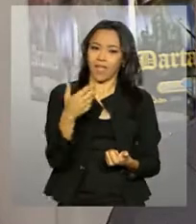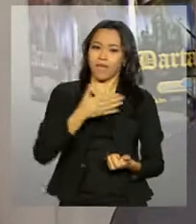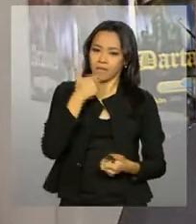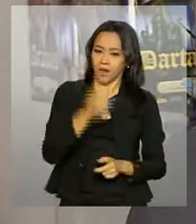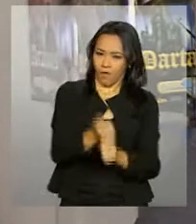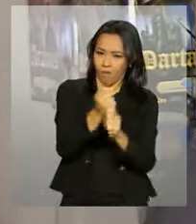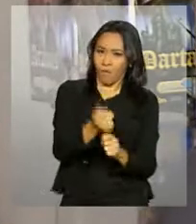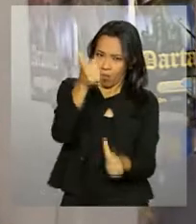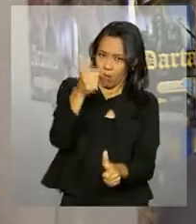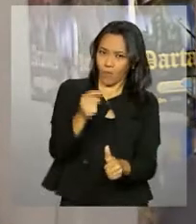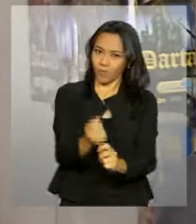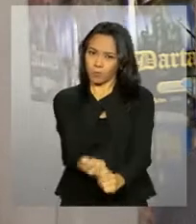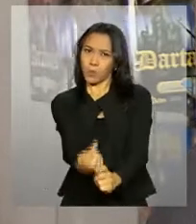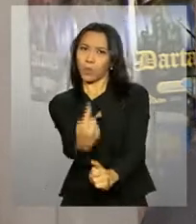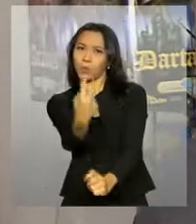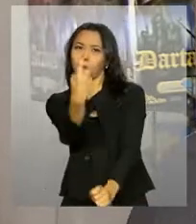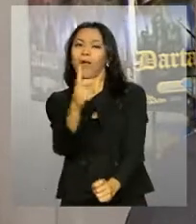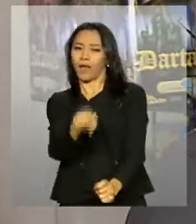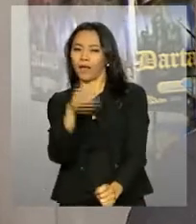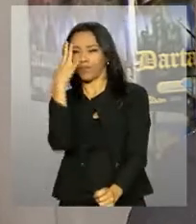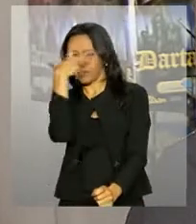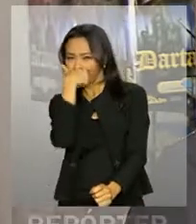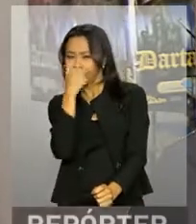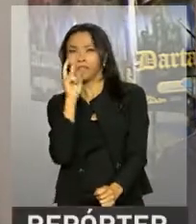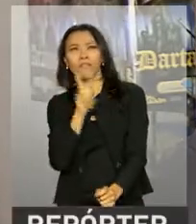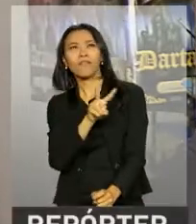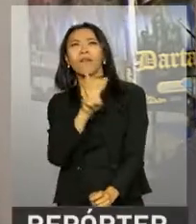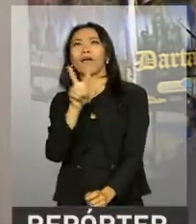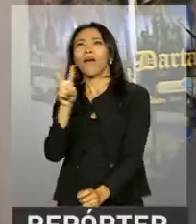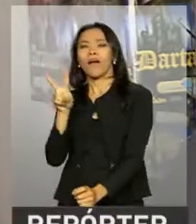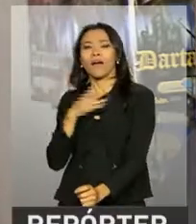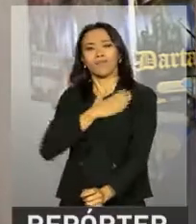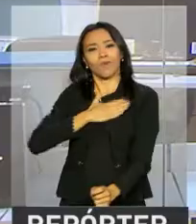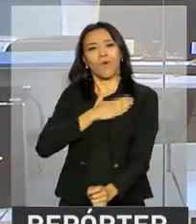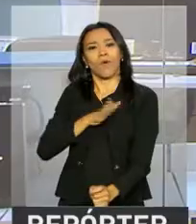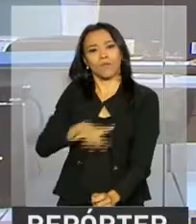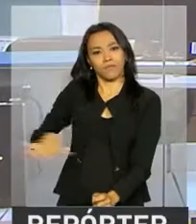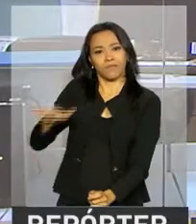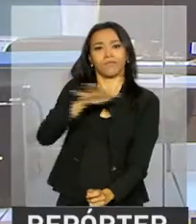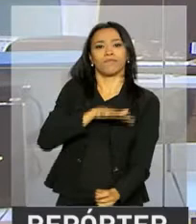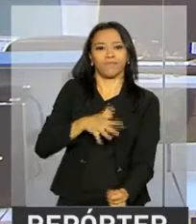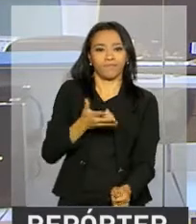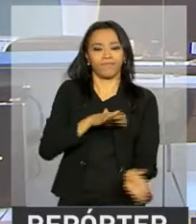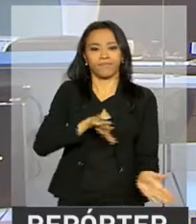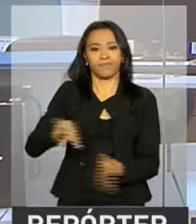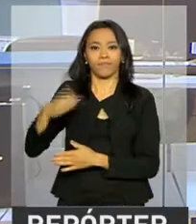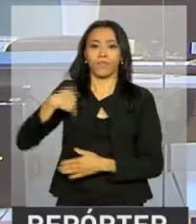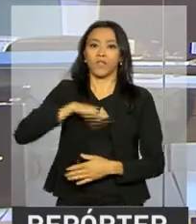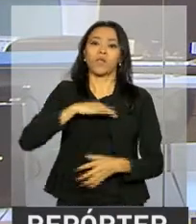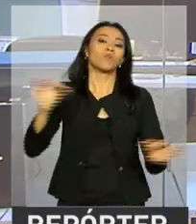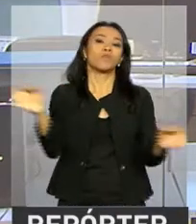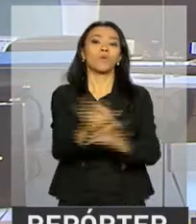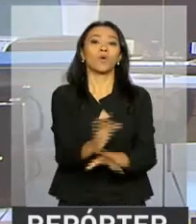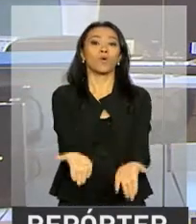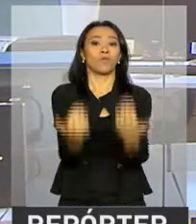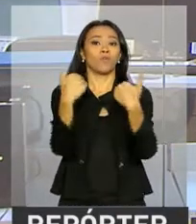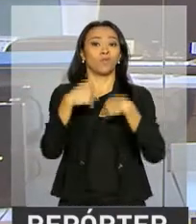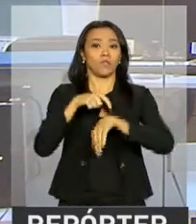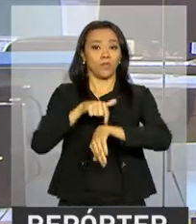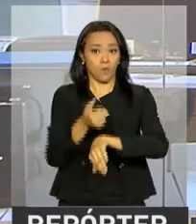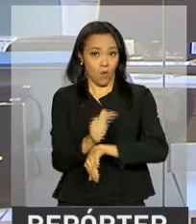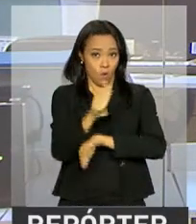legal mas ligou muito mais bonito né a gente todo mundo gosta nós ficamos por aqui voltamos às 11 da manhã